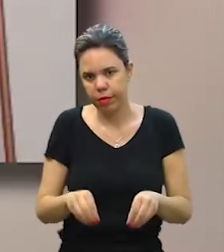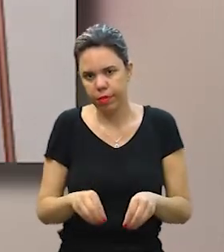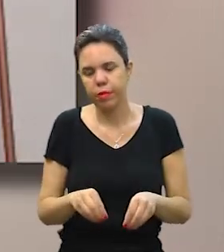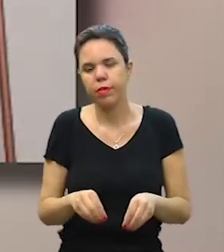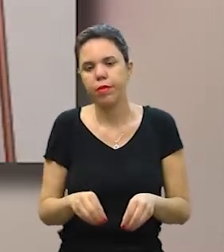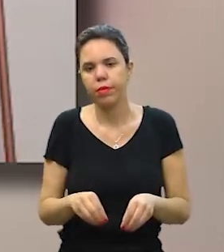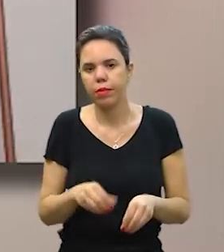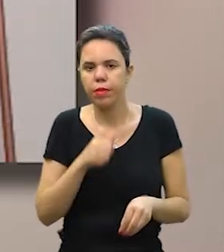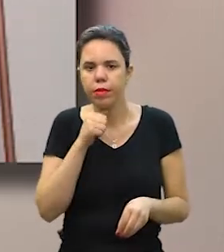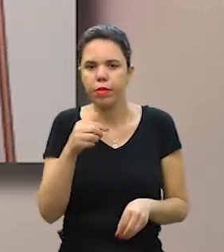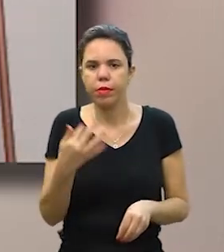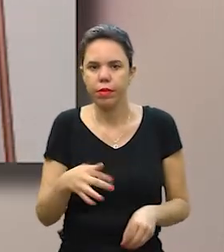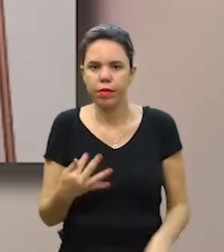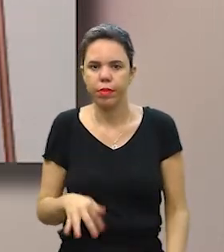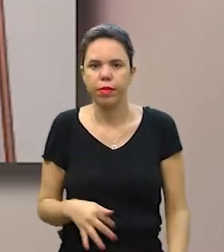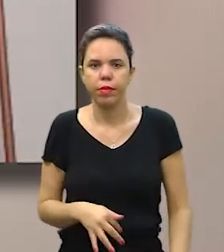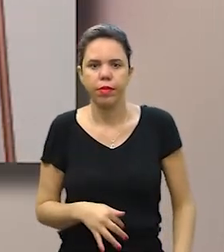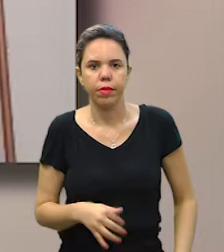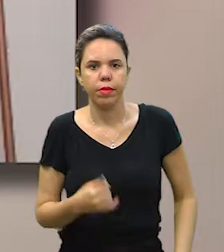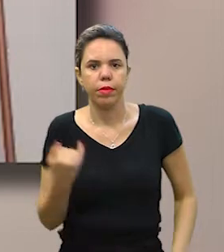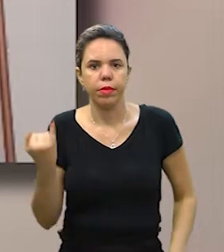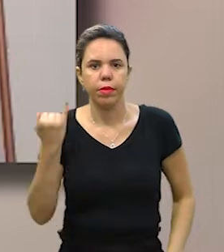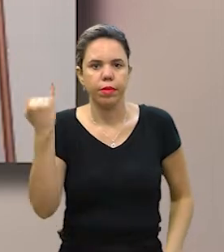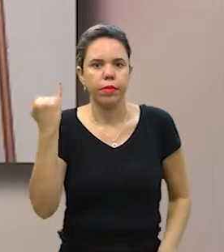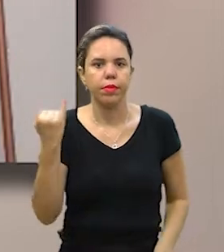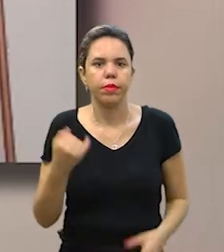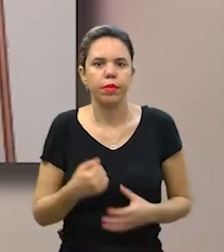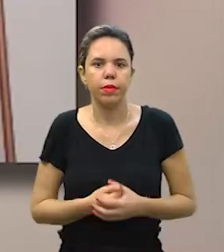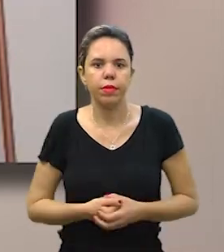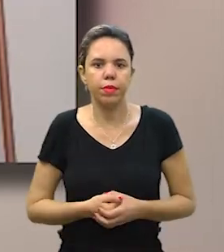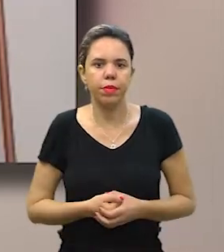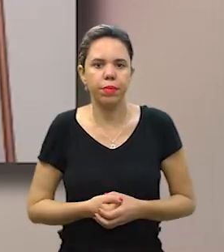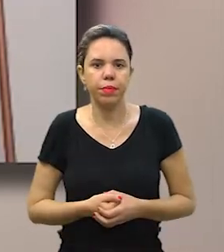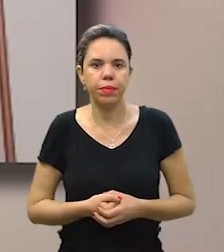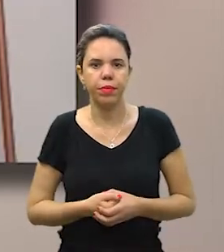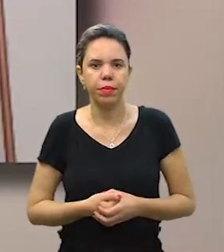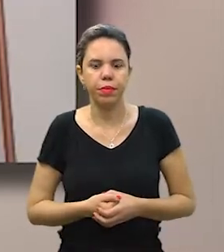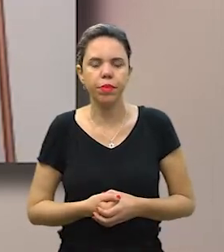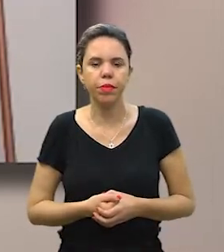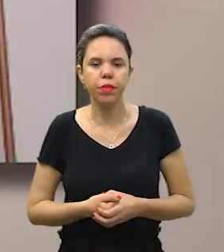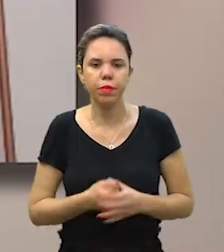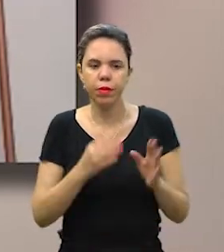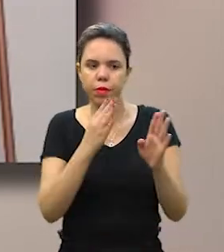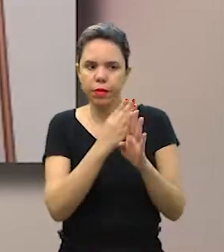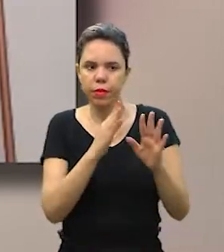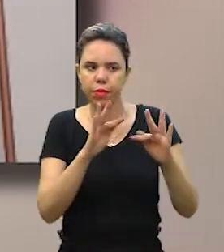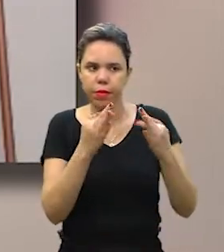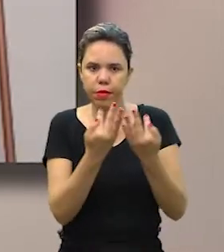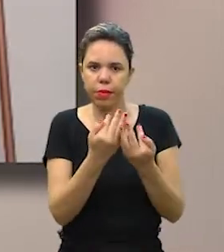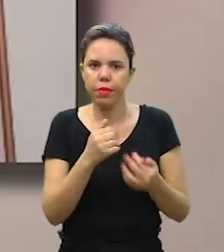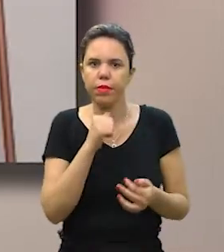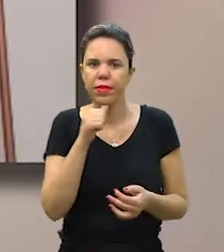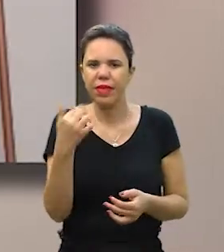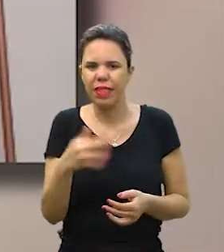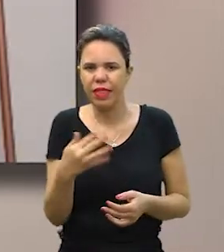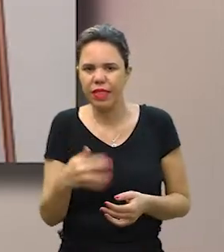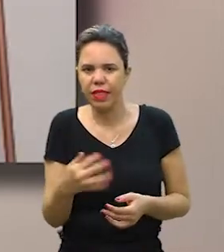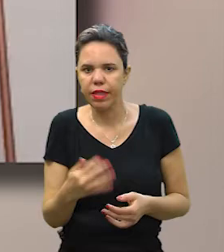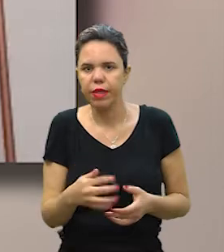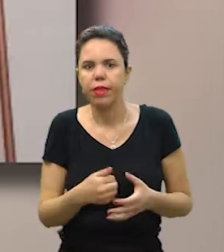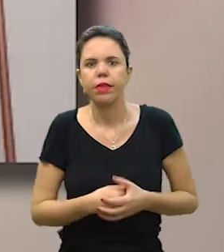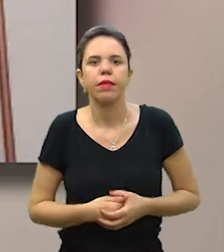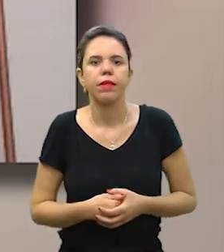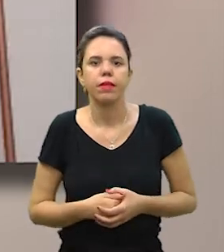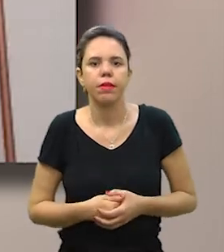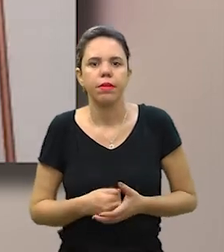um pouquinho essa cólica, né? E o importante também, quando a suspeita dos pais é cólica, cólica,